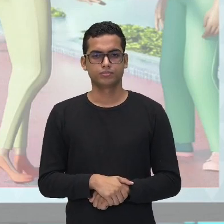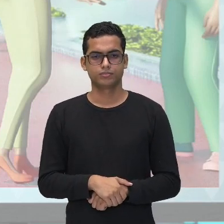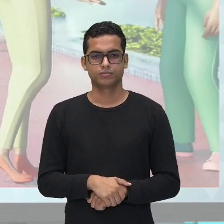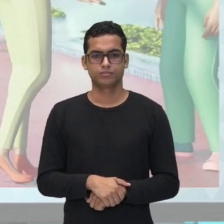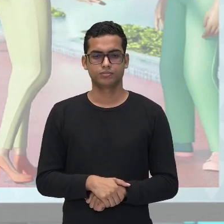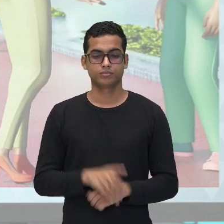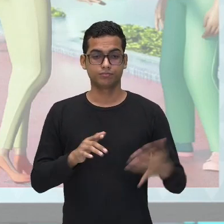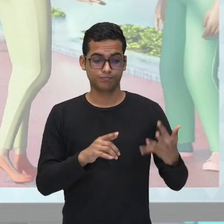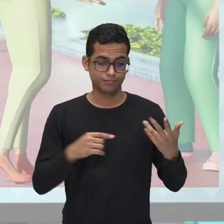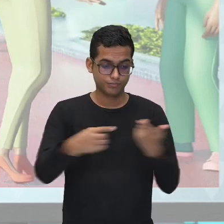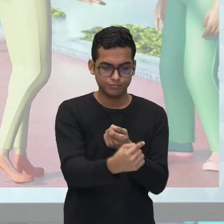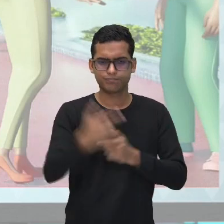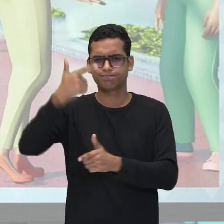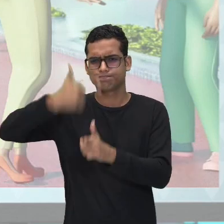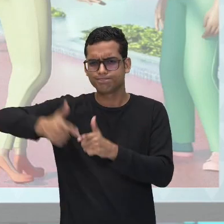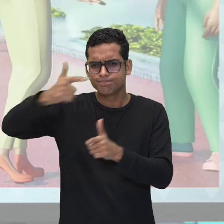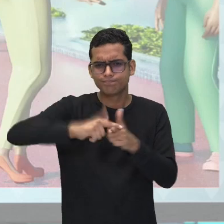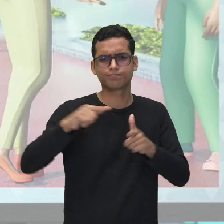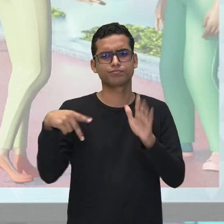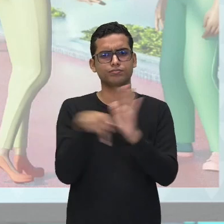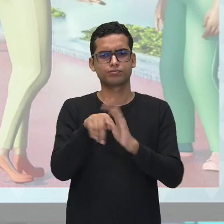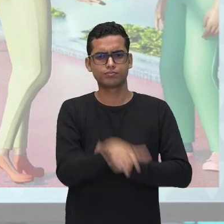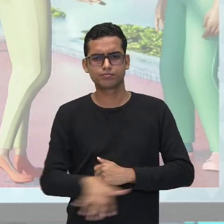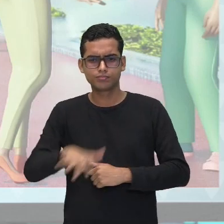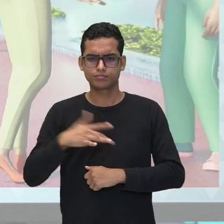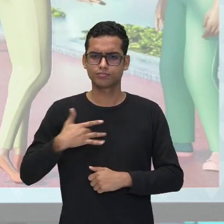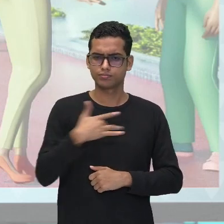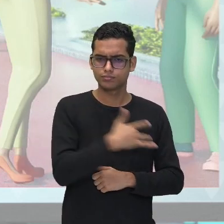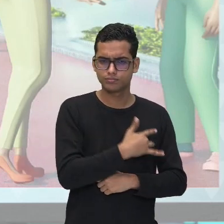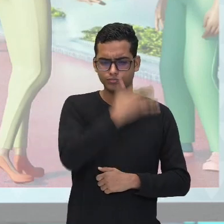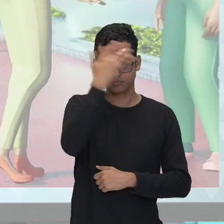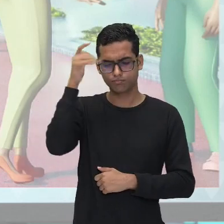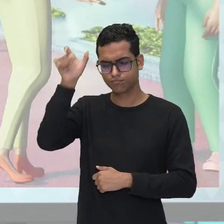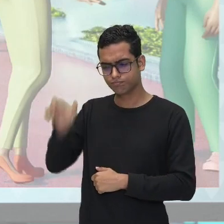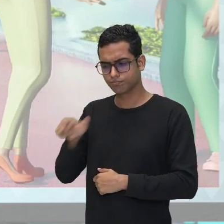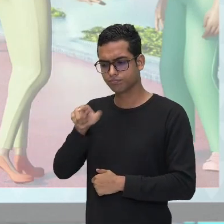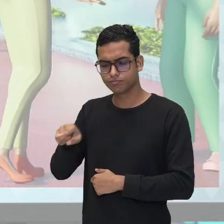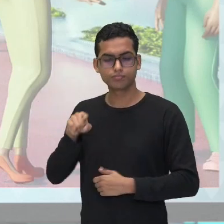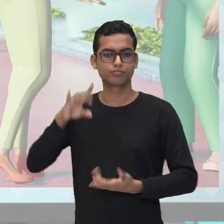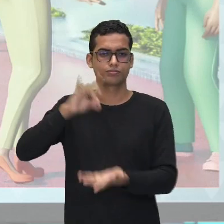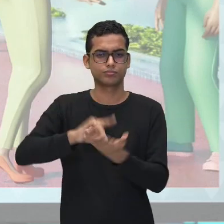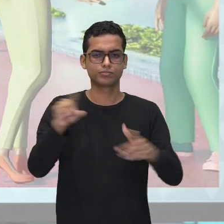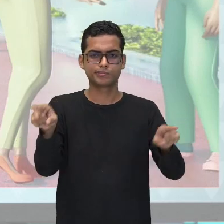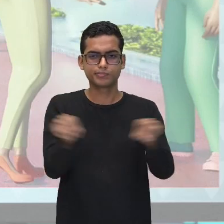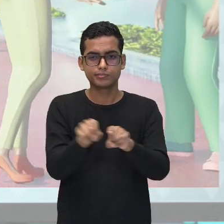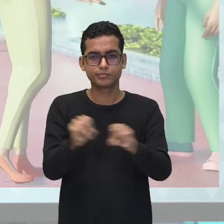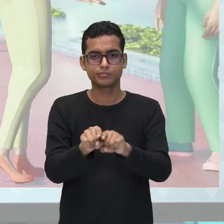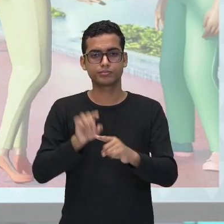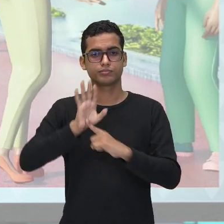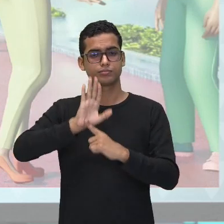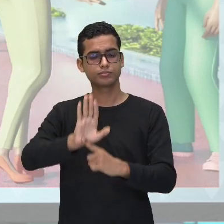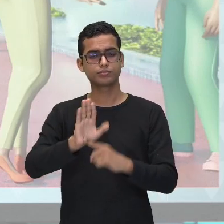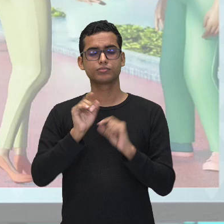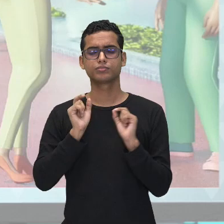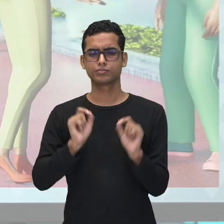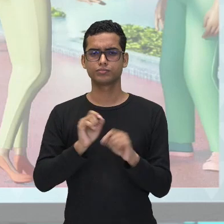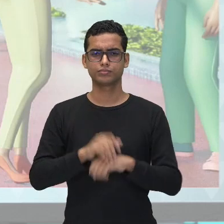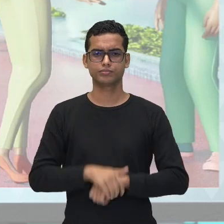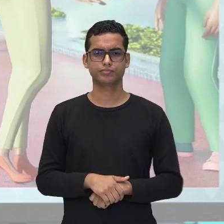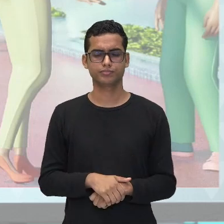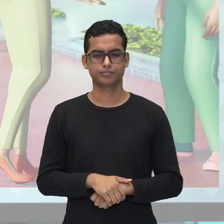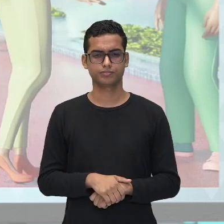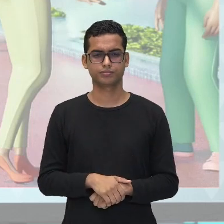série de problemas de saúde do indivíduo, nós vamos ver que